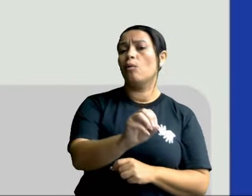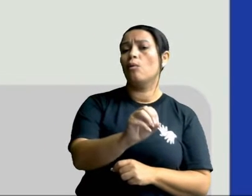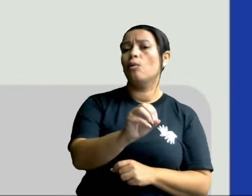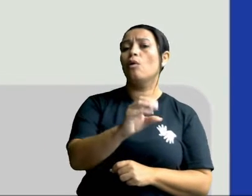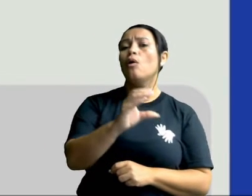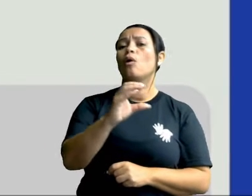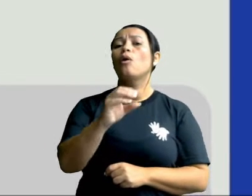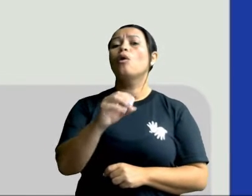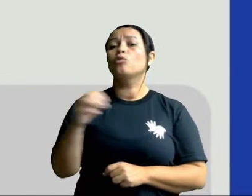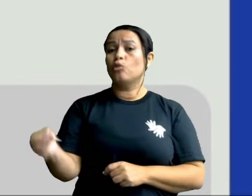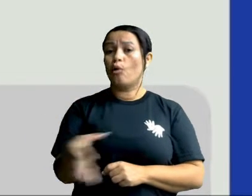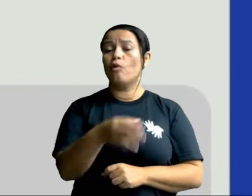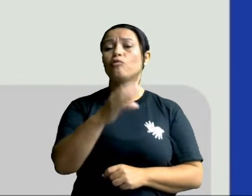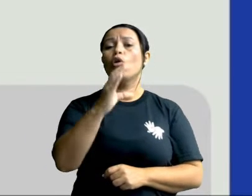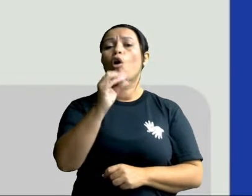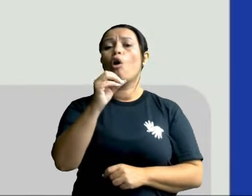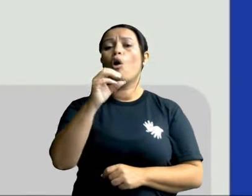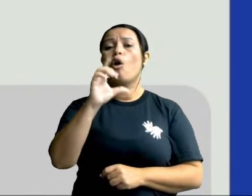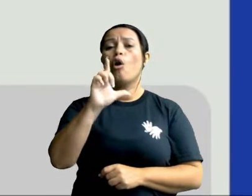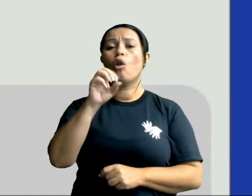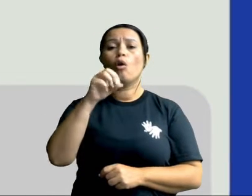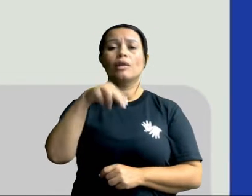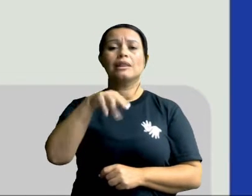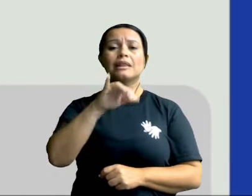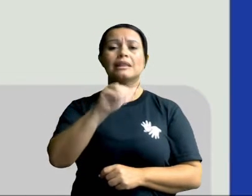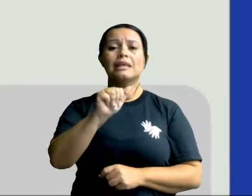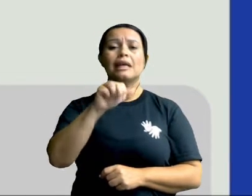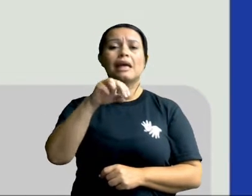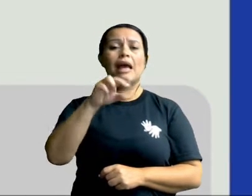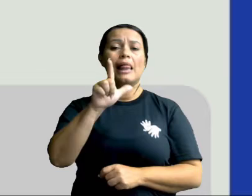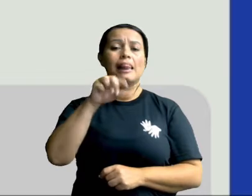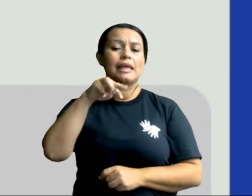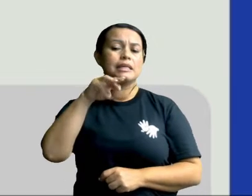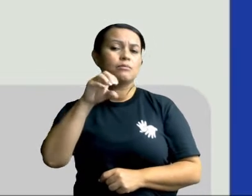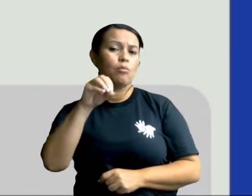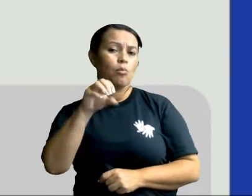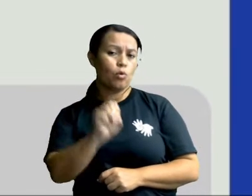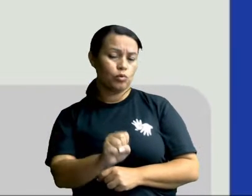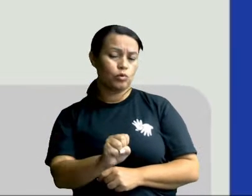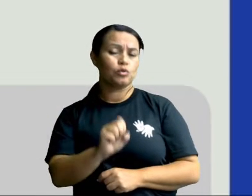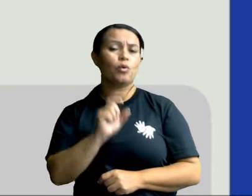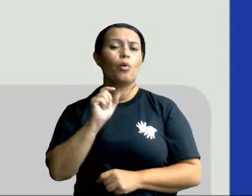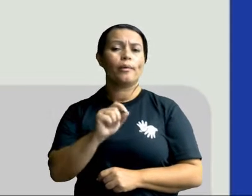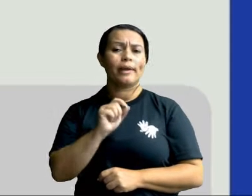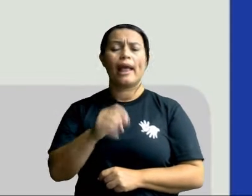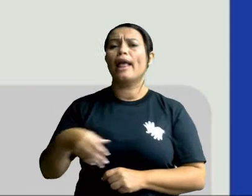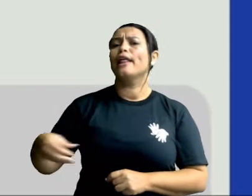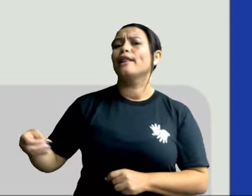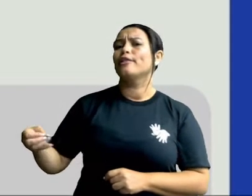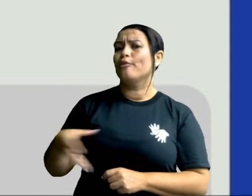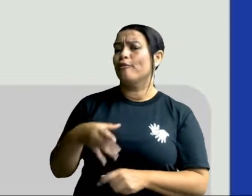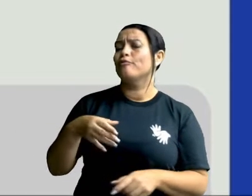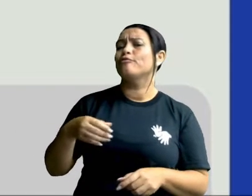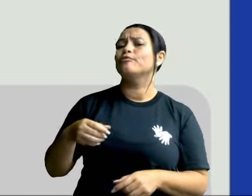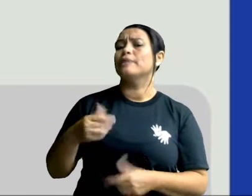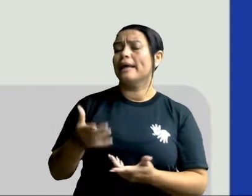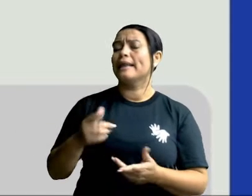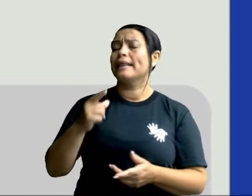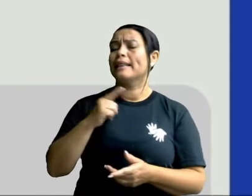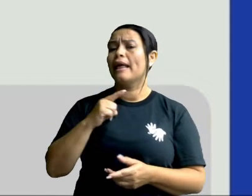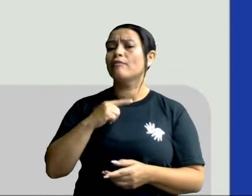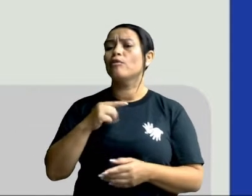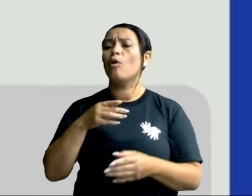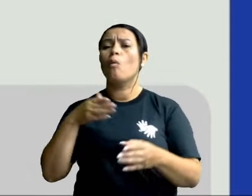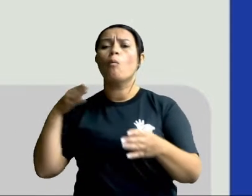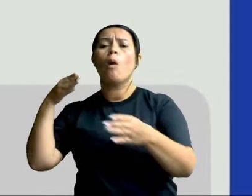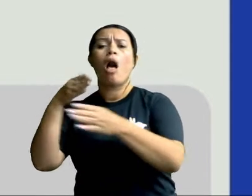né? Novo colonialismo, né? As colônias, que dominou ali a